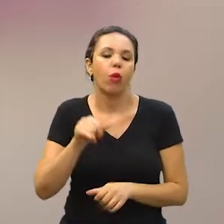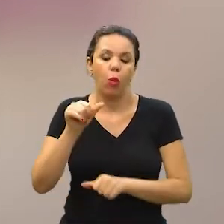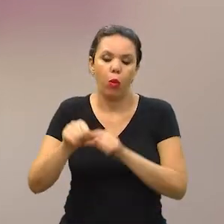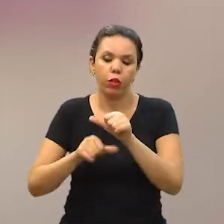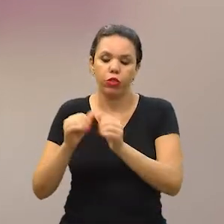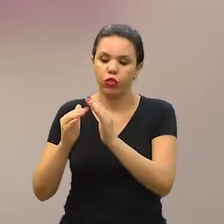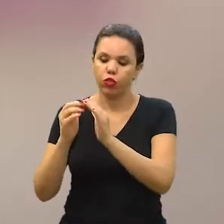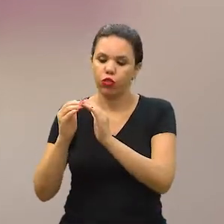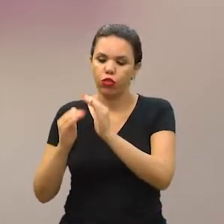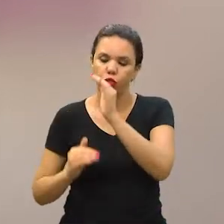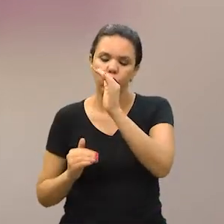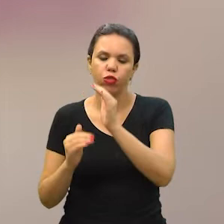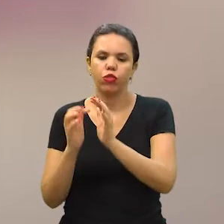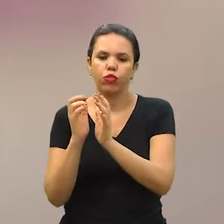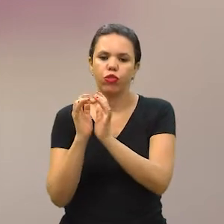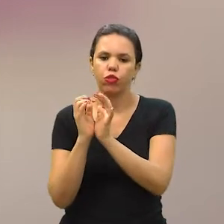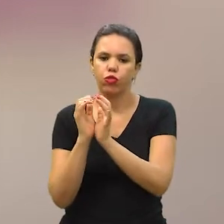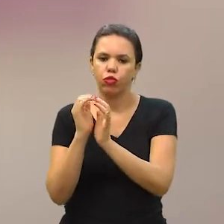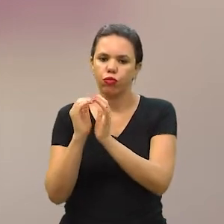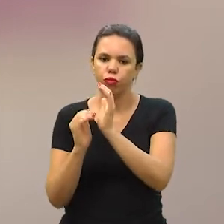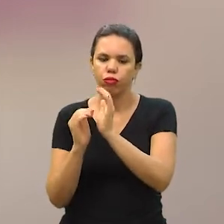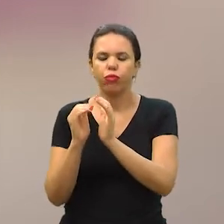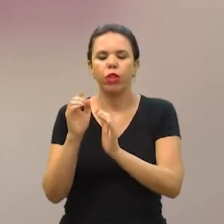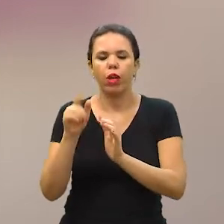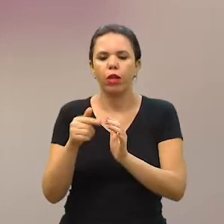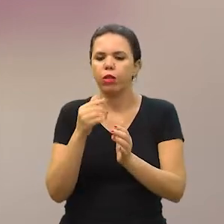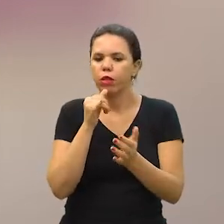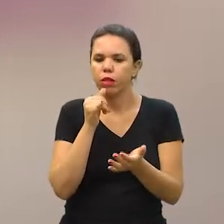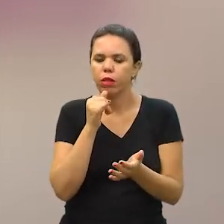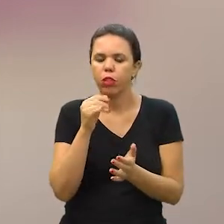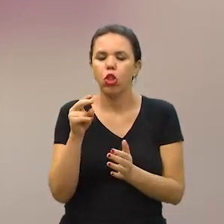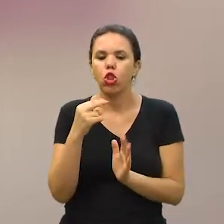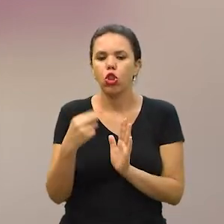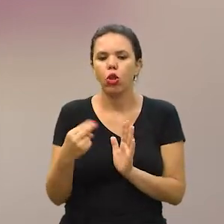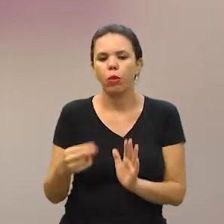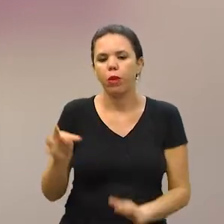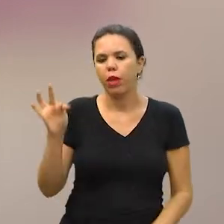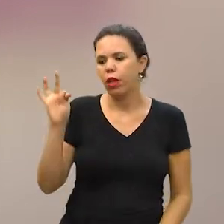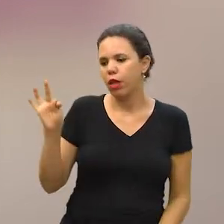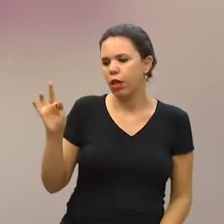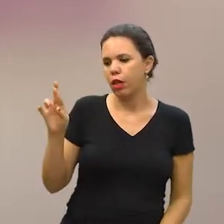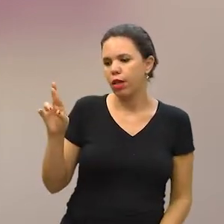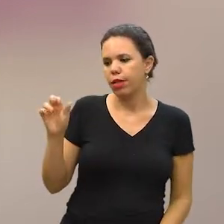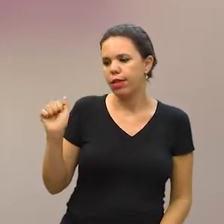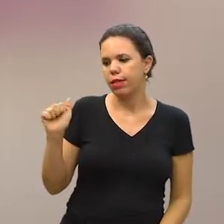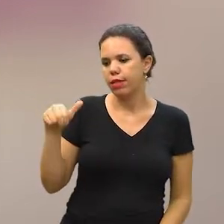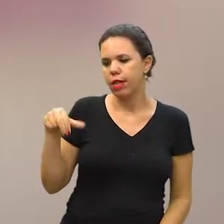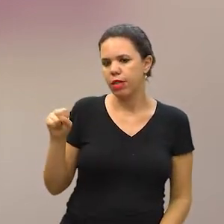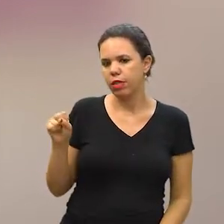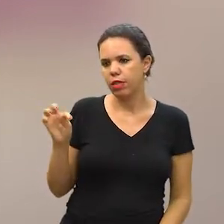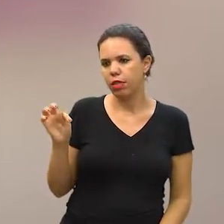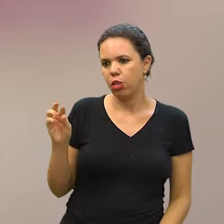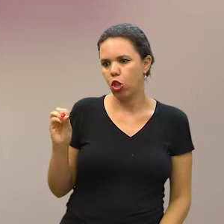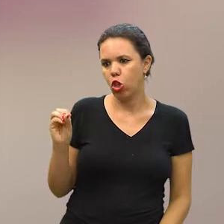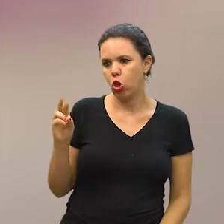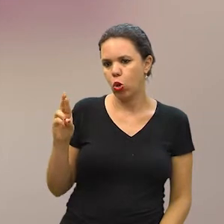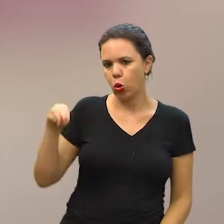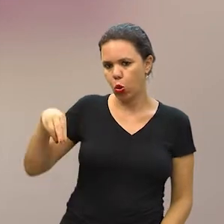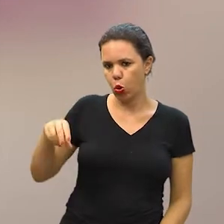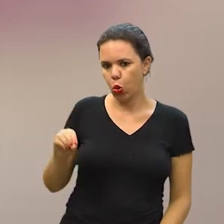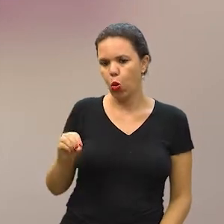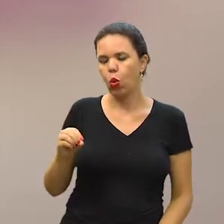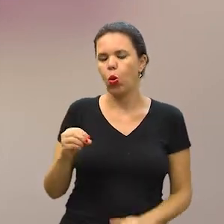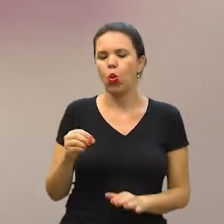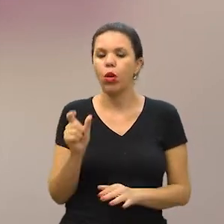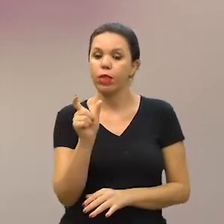fosse o equivalente. Tá? O transtorno na psiquiatria é que o nome transtorno é um nome que às vezes leva outra conotação, né? Mas o